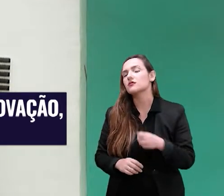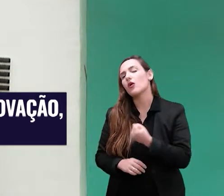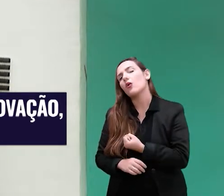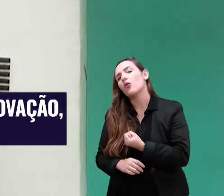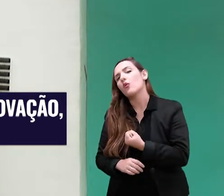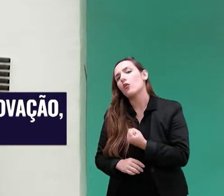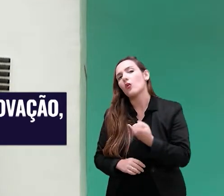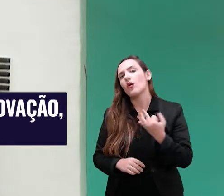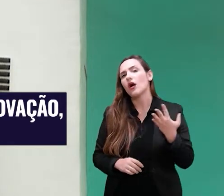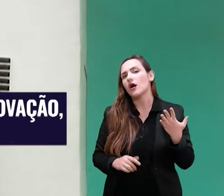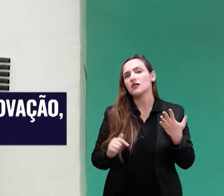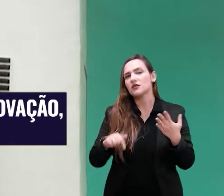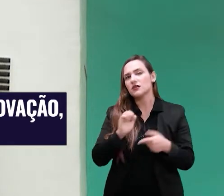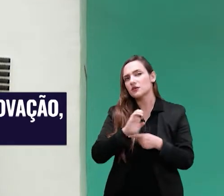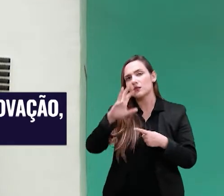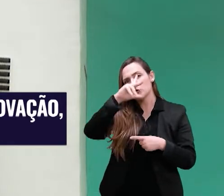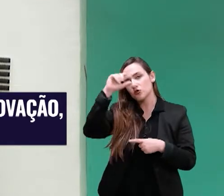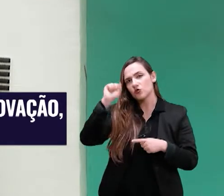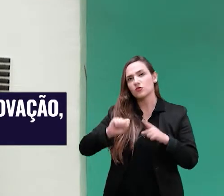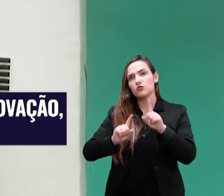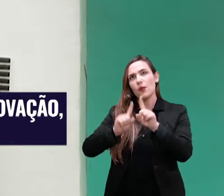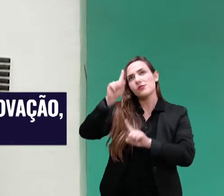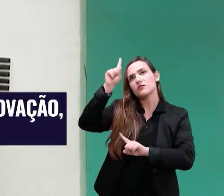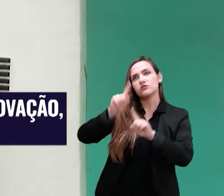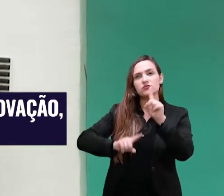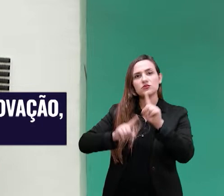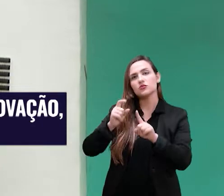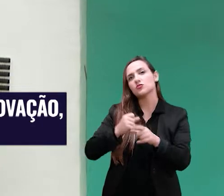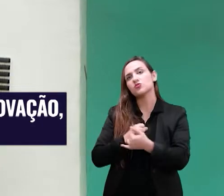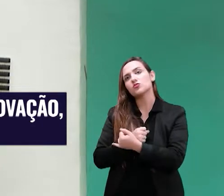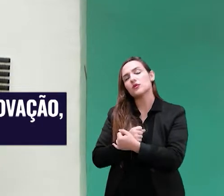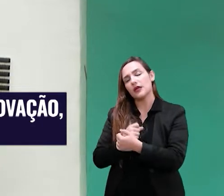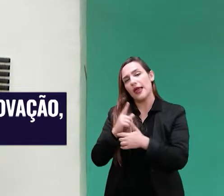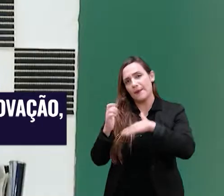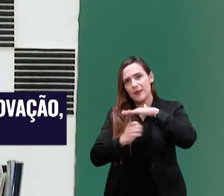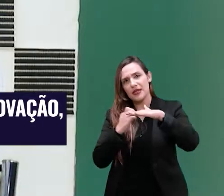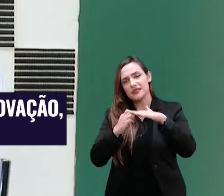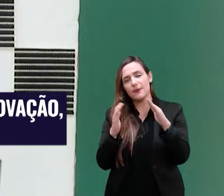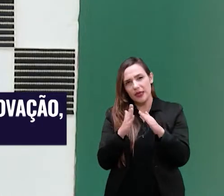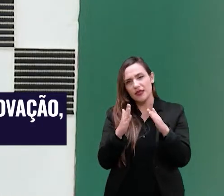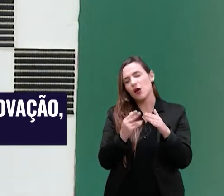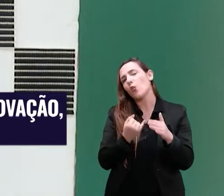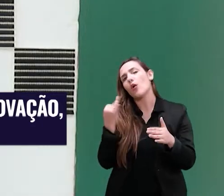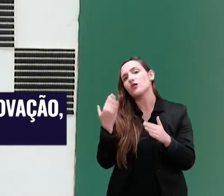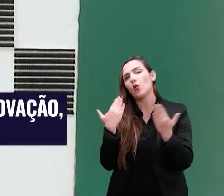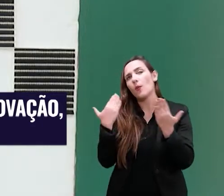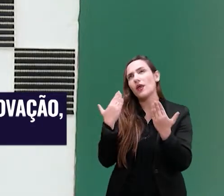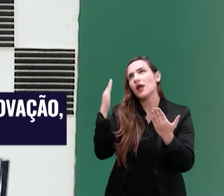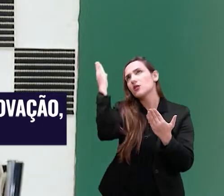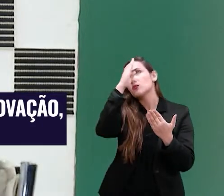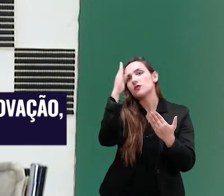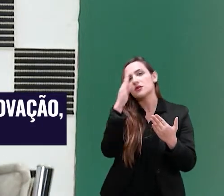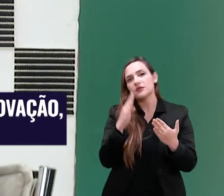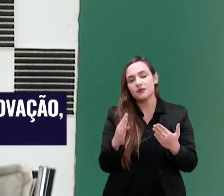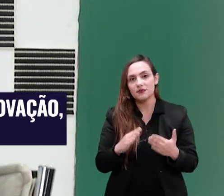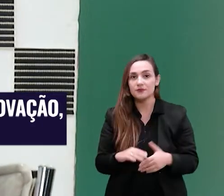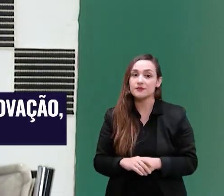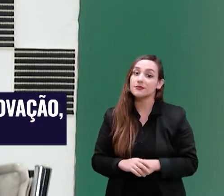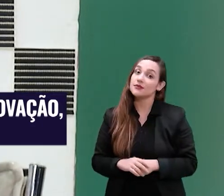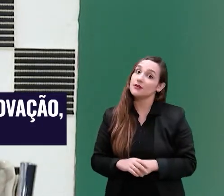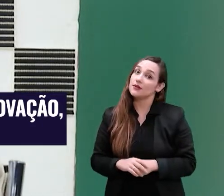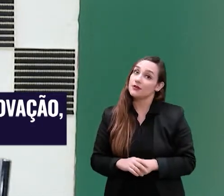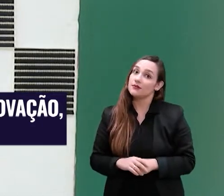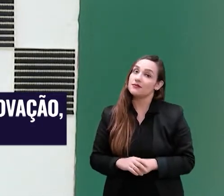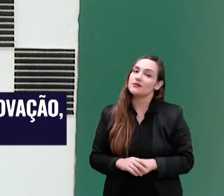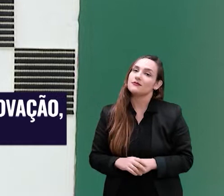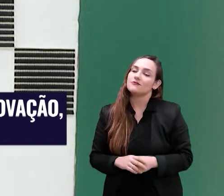ranking nacional em questão de pequenos negócios? Olha, assim, a gente tem um ranking que é muito, uhum, você